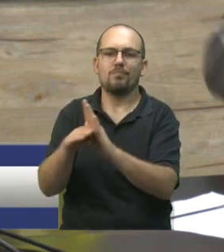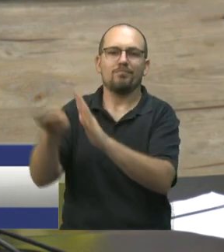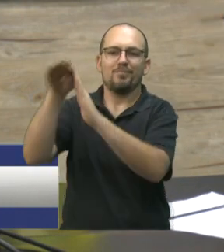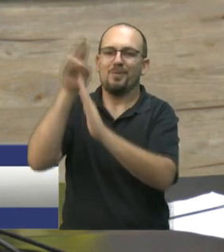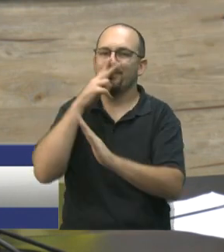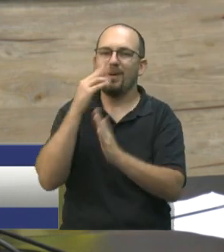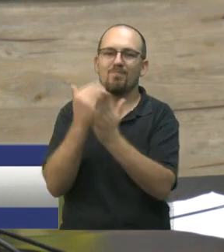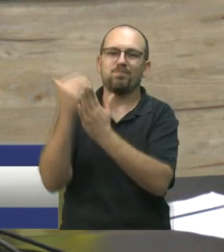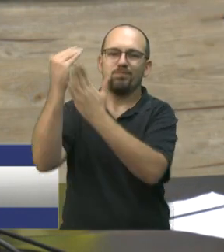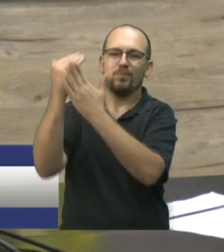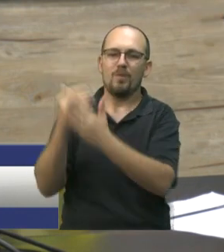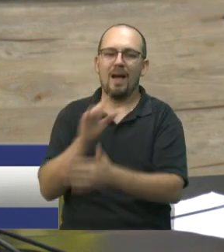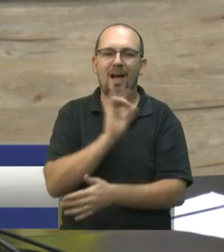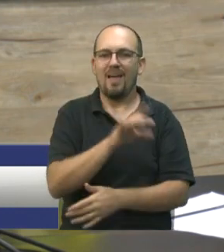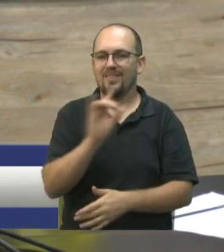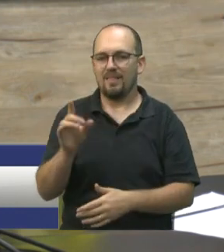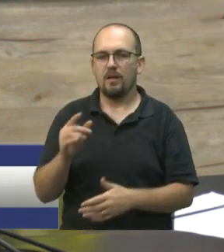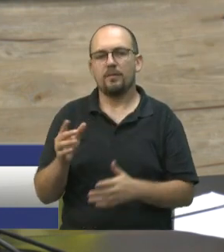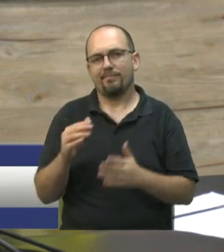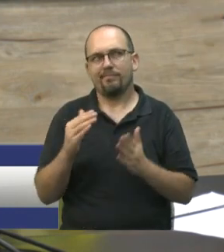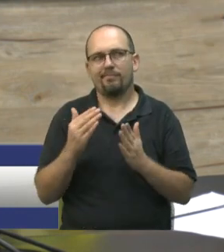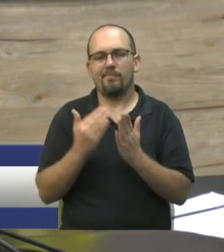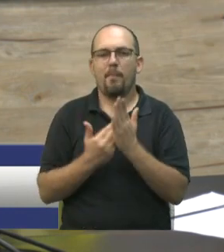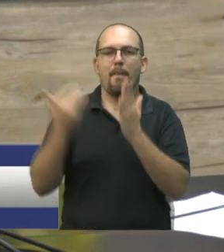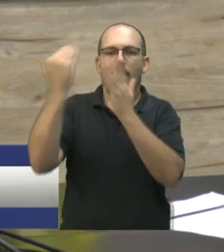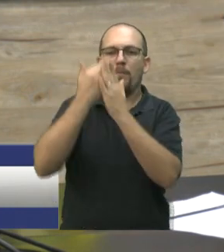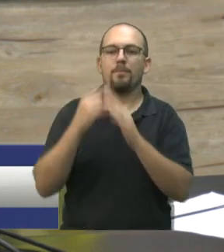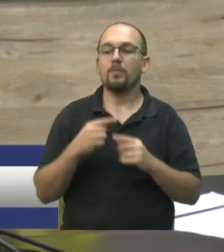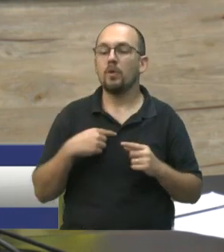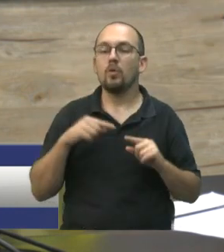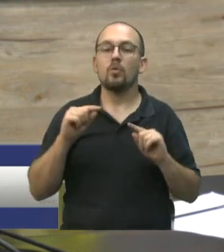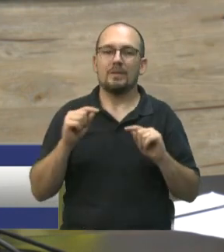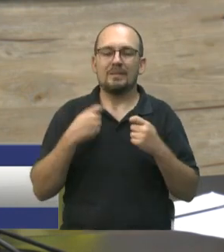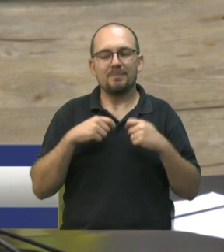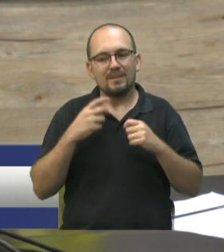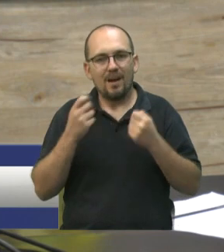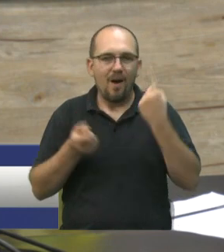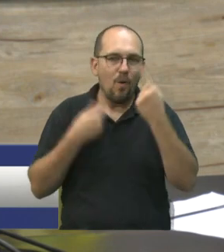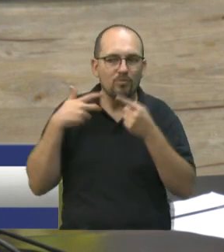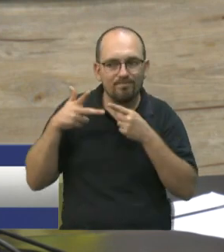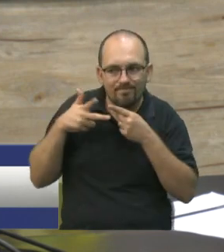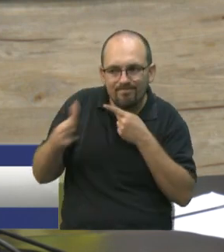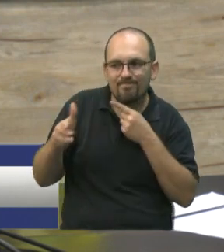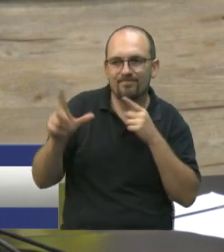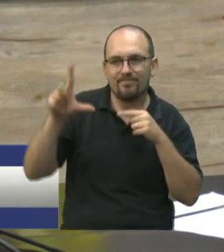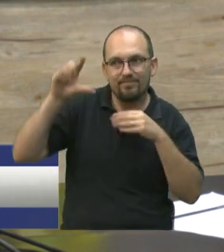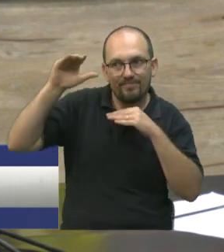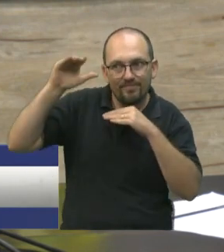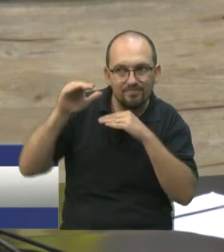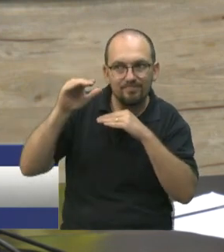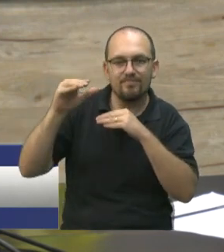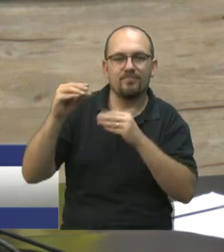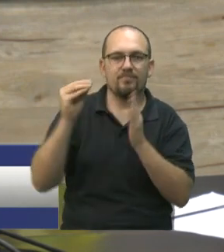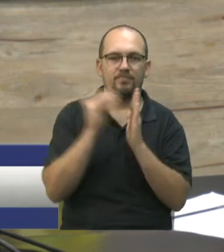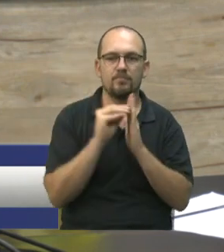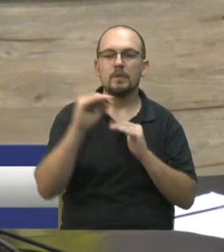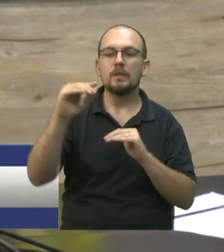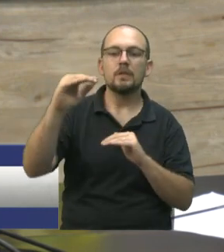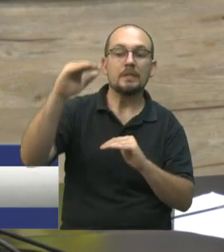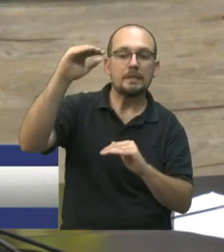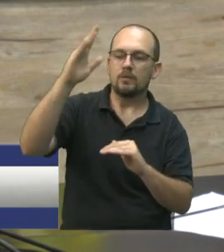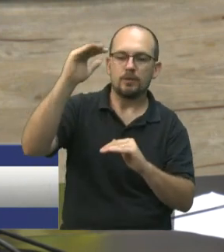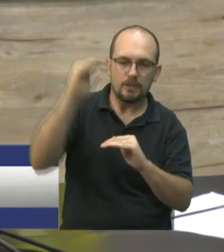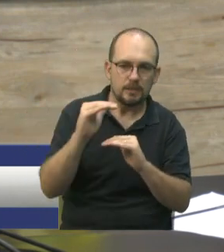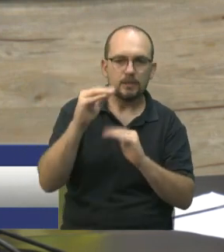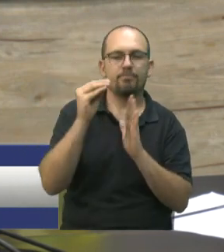64 milhões que temos aí previsto. O que foi necessário fazer alguns cortes, algumas prioridades. A necessidade